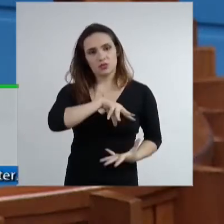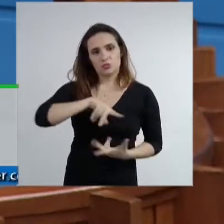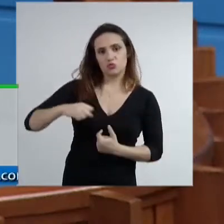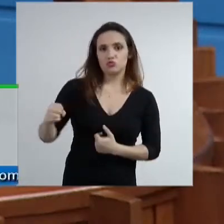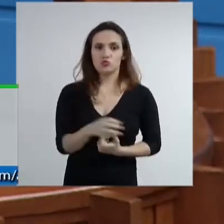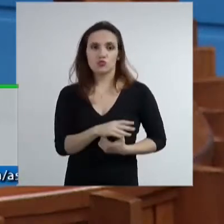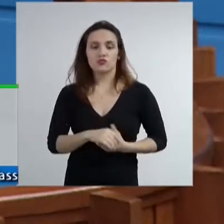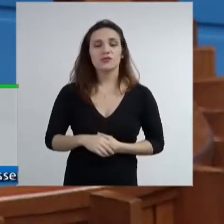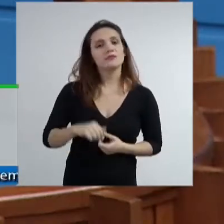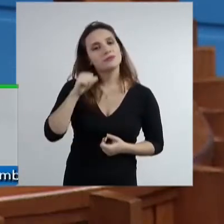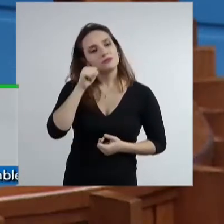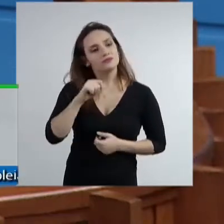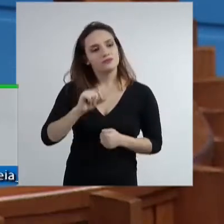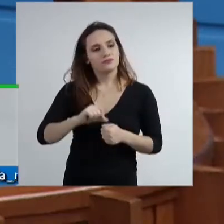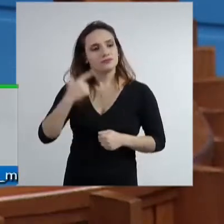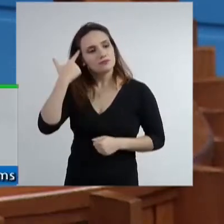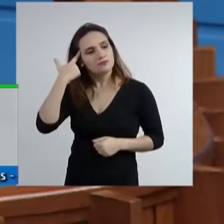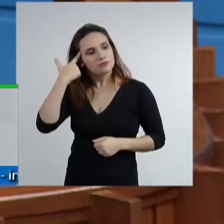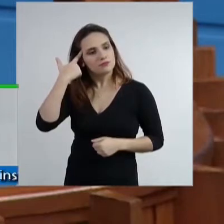alegando